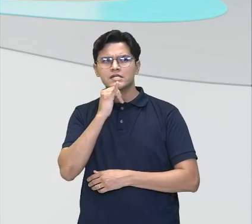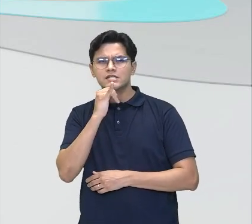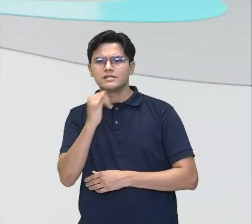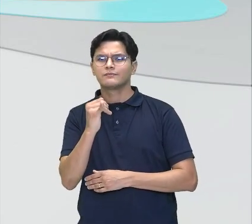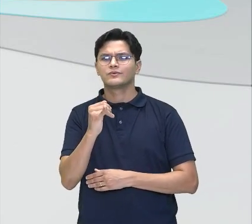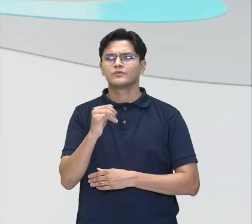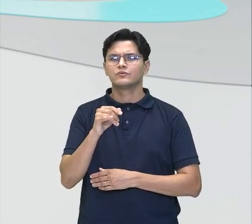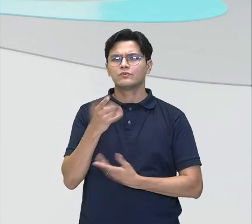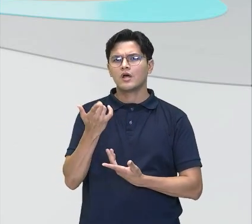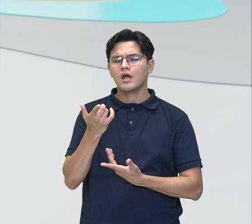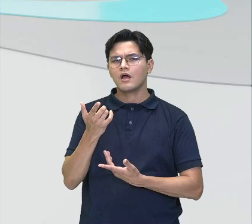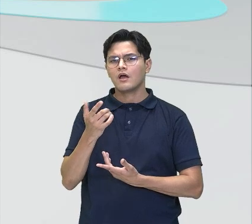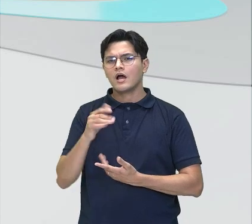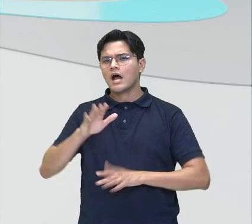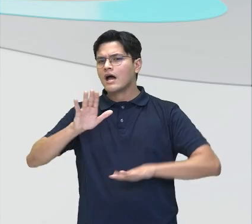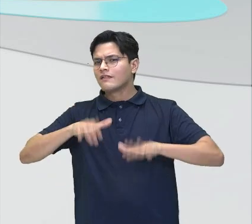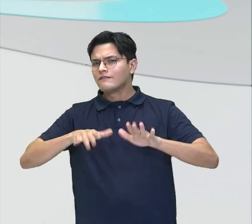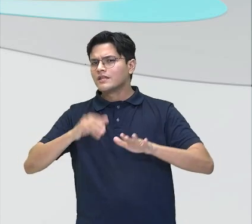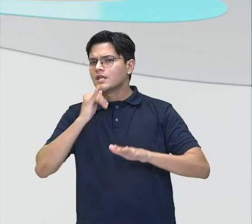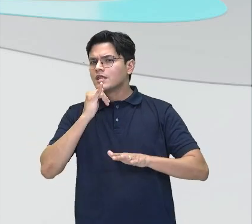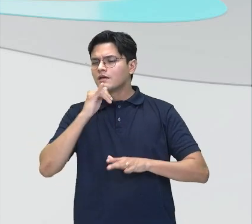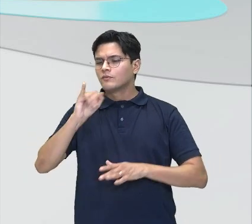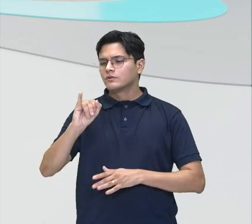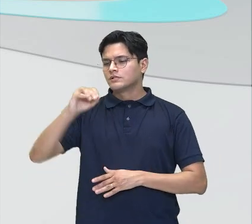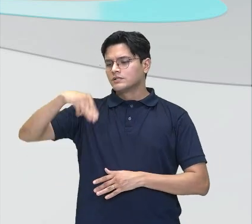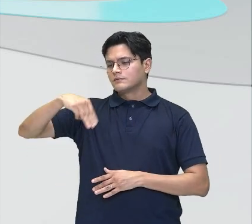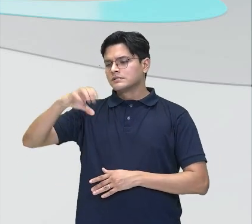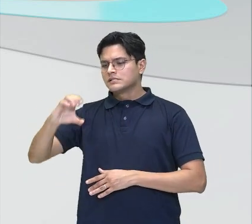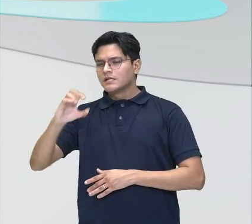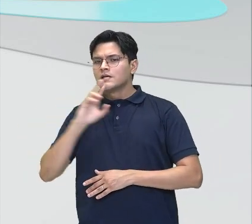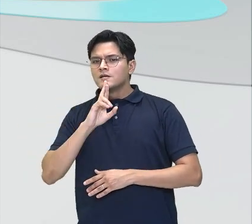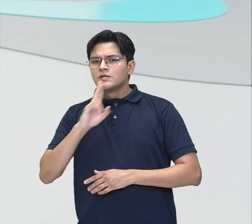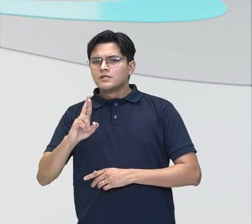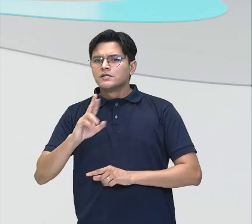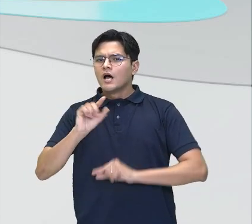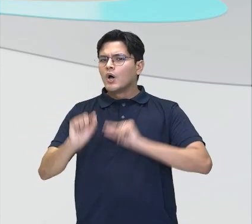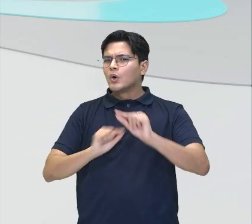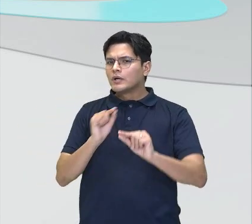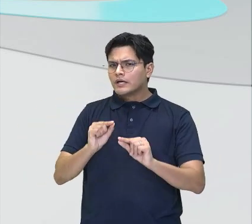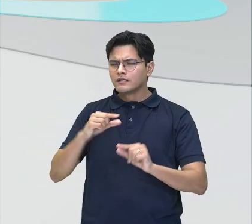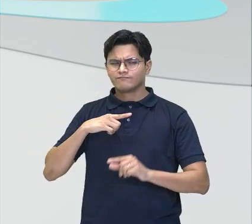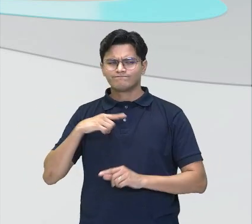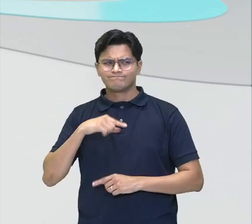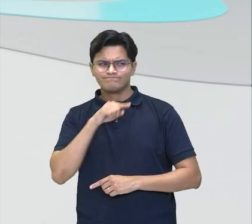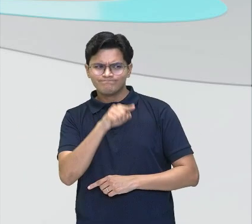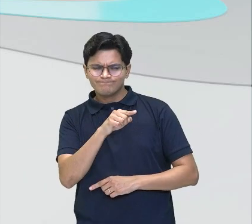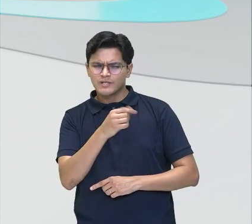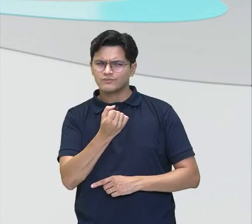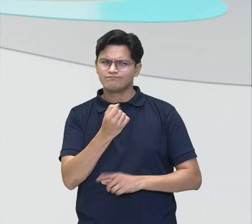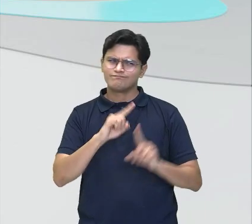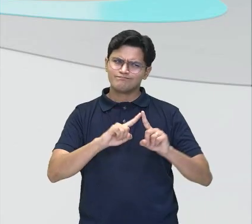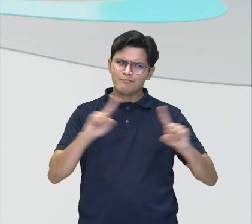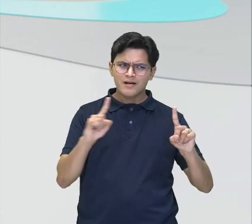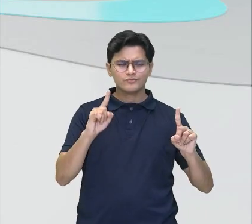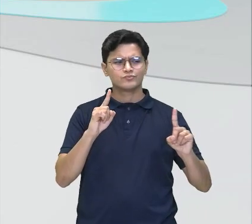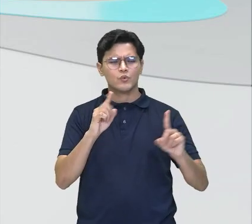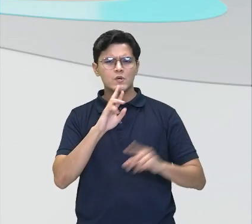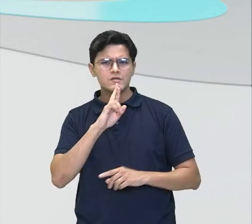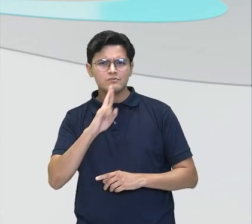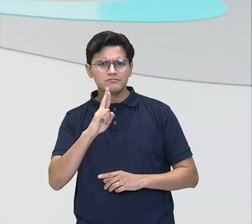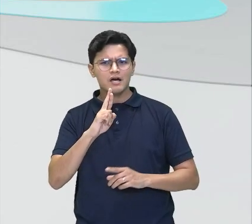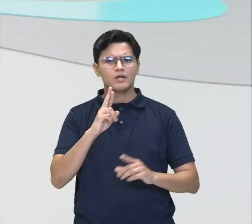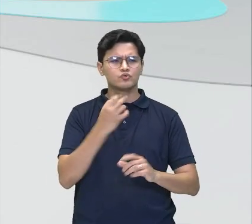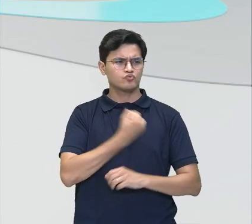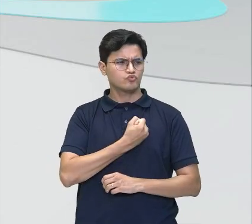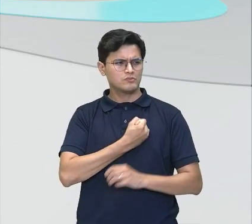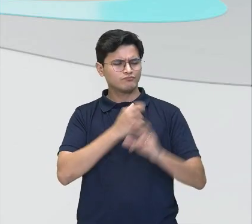dar um indicativo dessa diferenciação por conta da nossa estatura. Eu cito, por exemplo, eu tenho 2 filhos e os